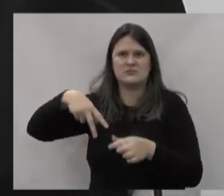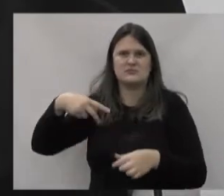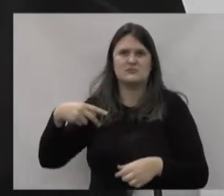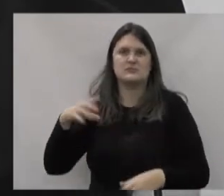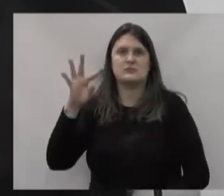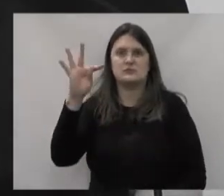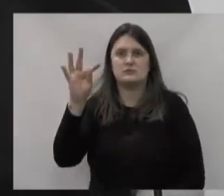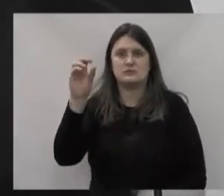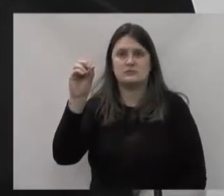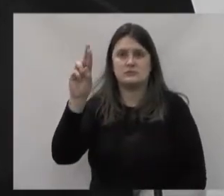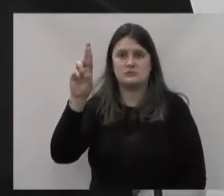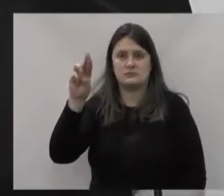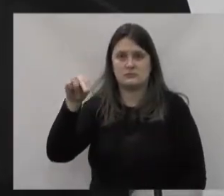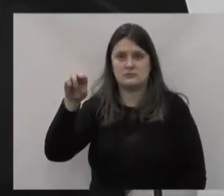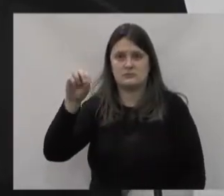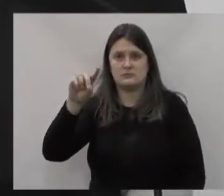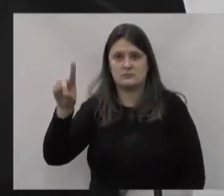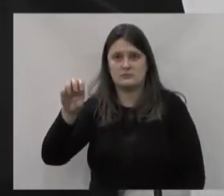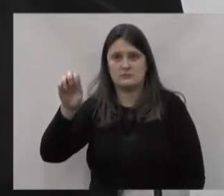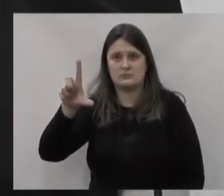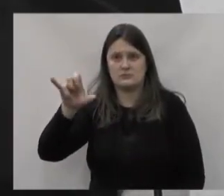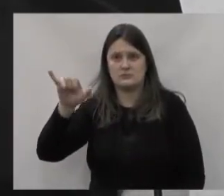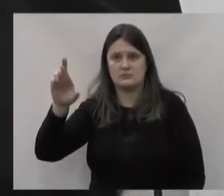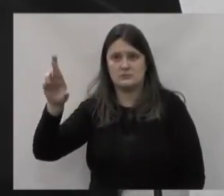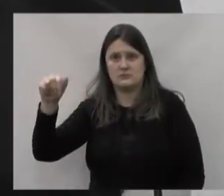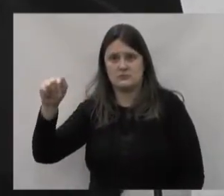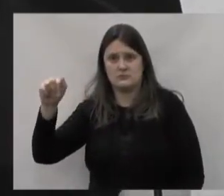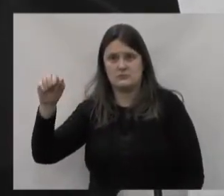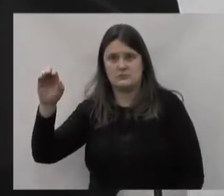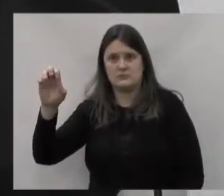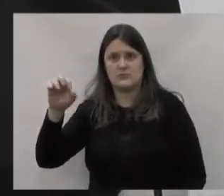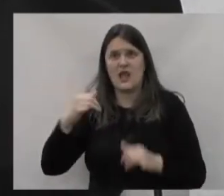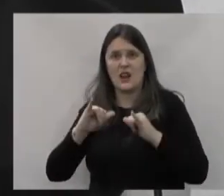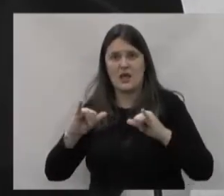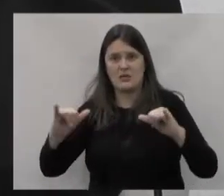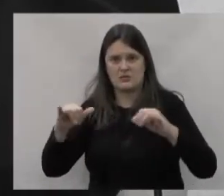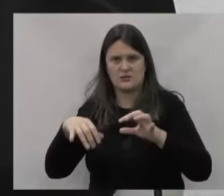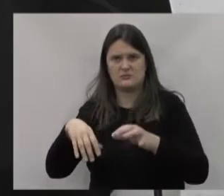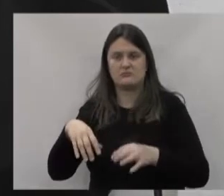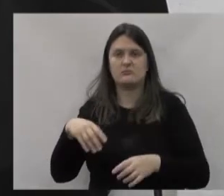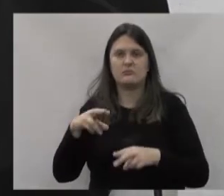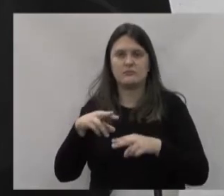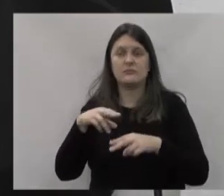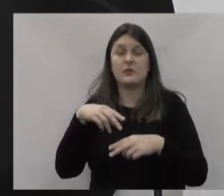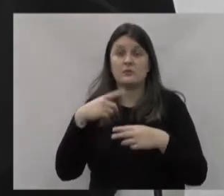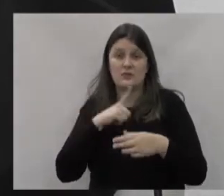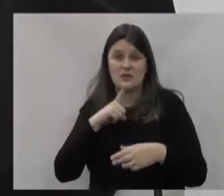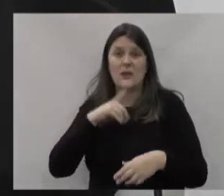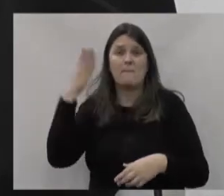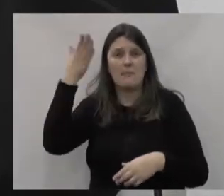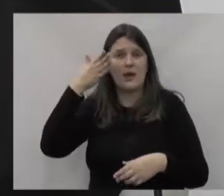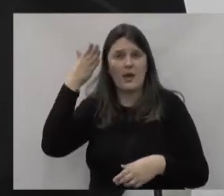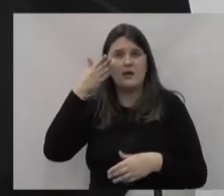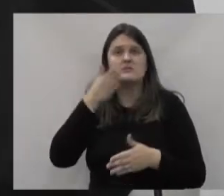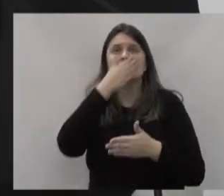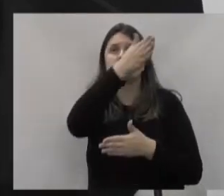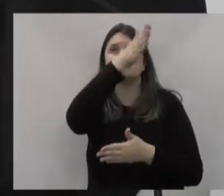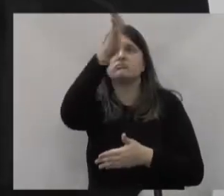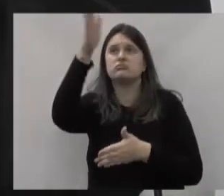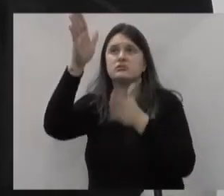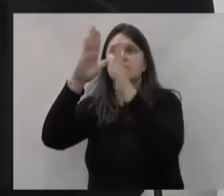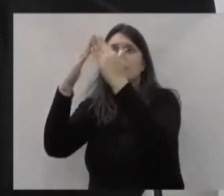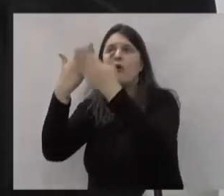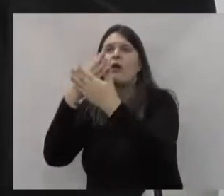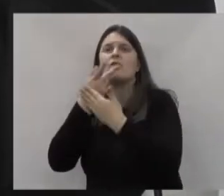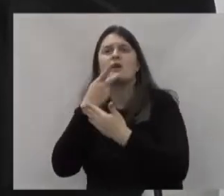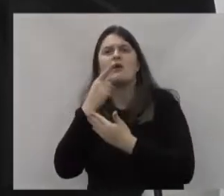esse acompanhamento do que sair com uma tornozeleira eletrônica. Nós também temos as palestras que foram levadas às escolas para falar sobre o